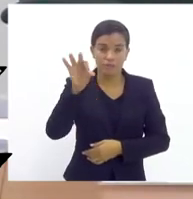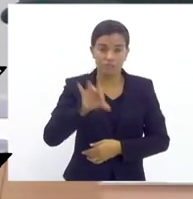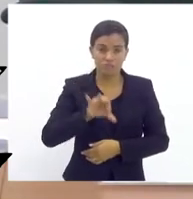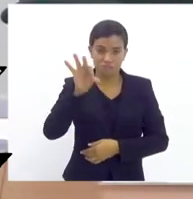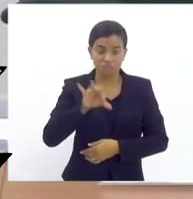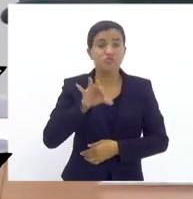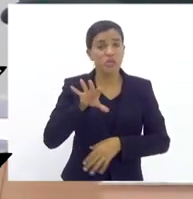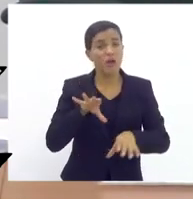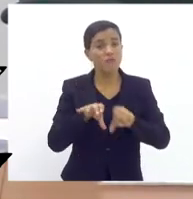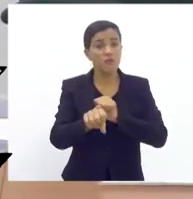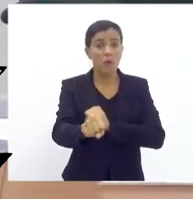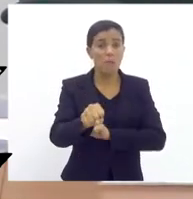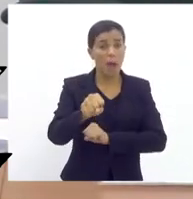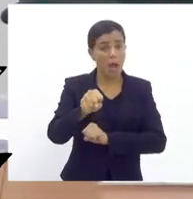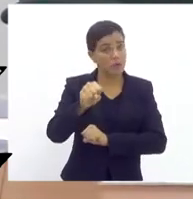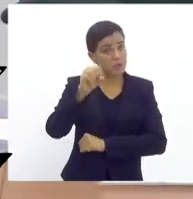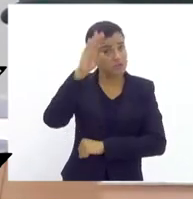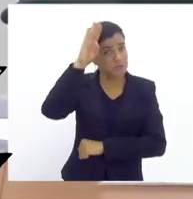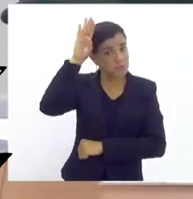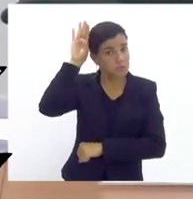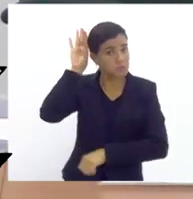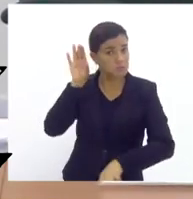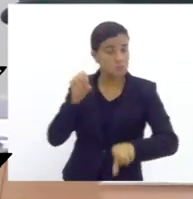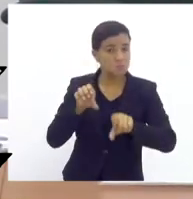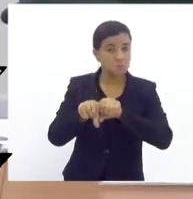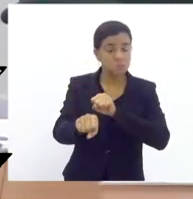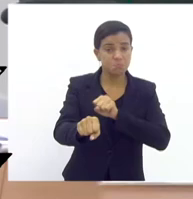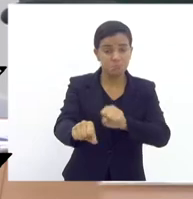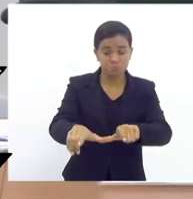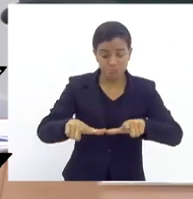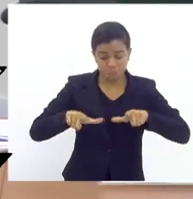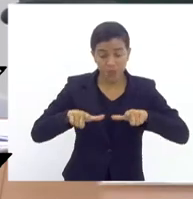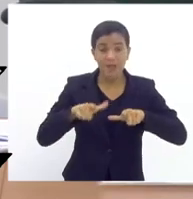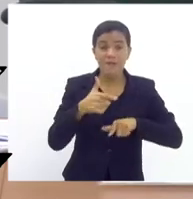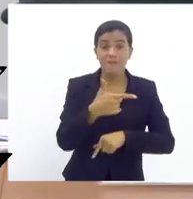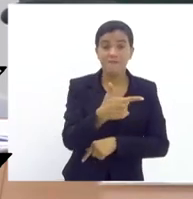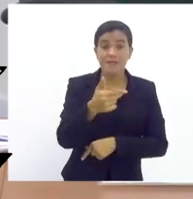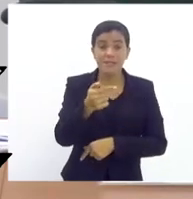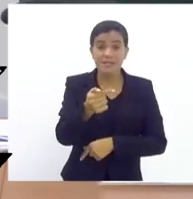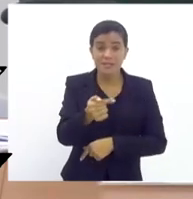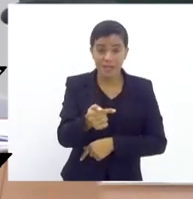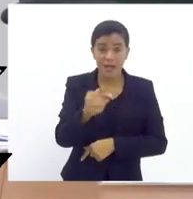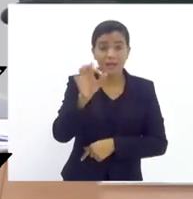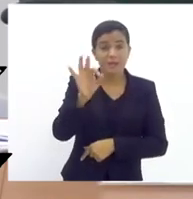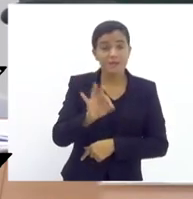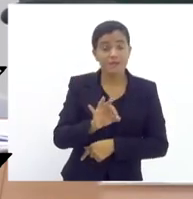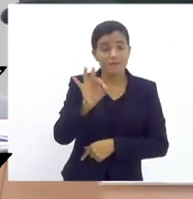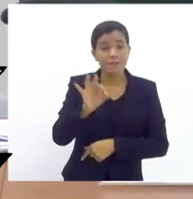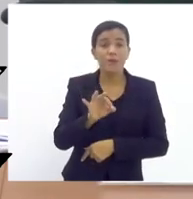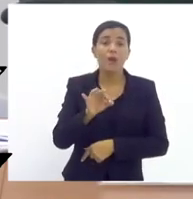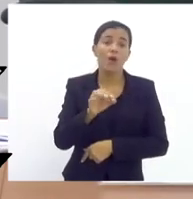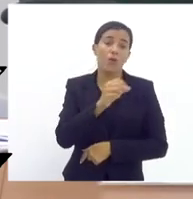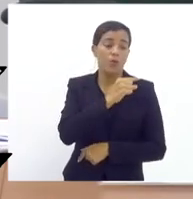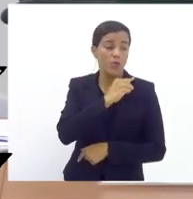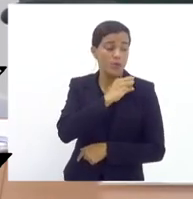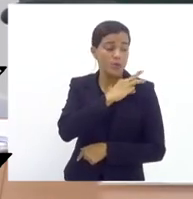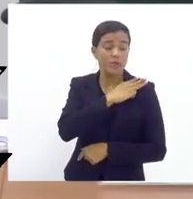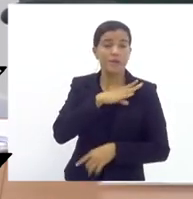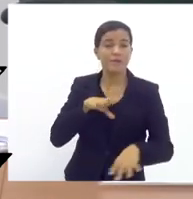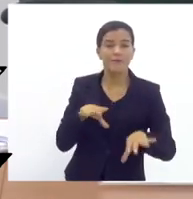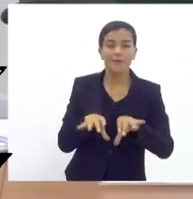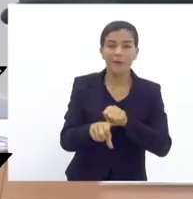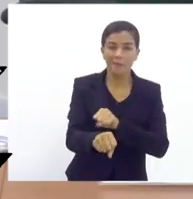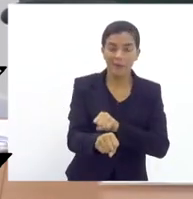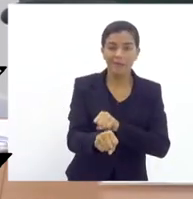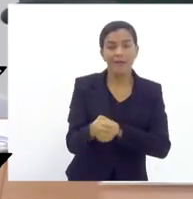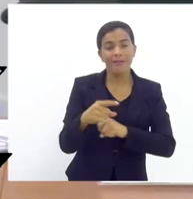com superior né o nível superior completo e 27,1% vem com nível médio completo E